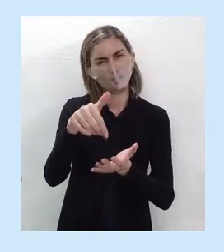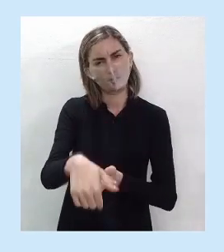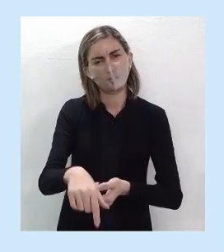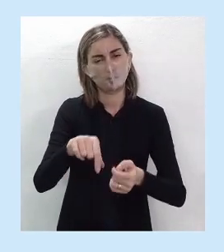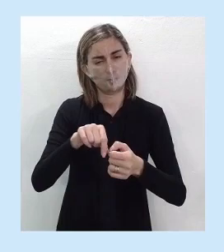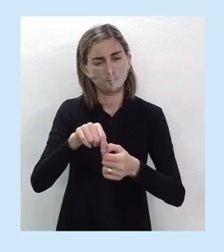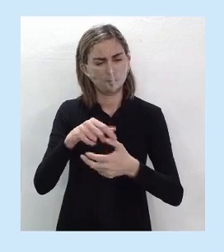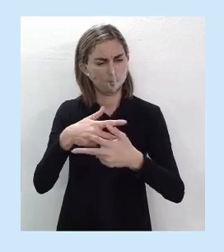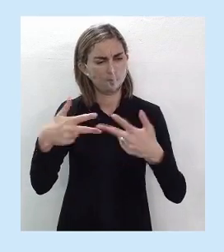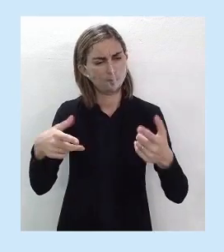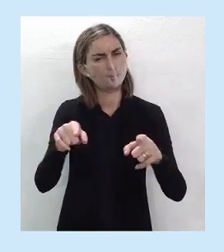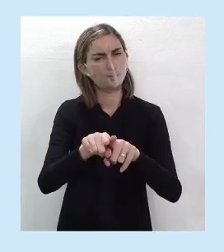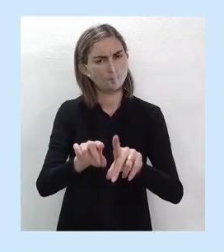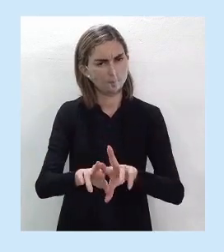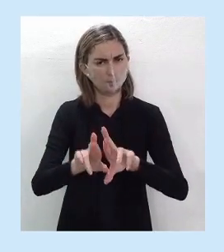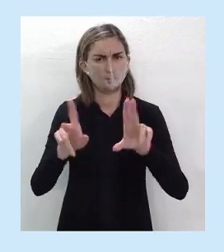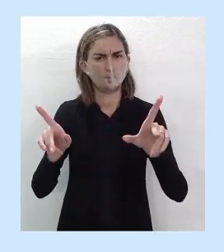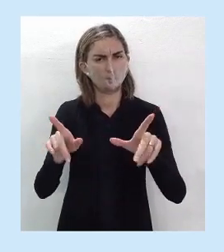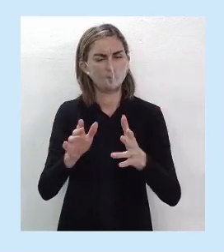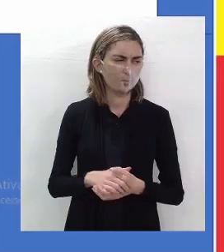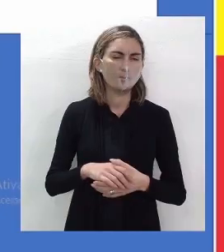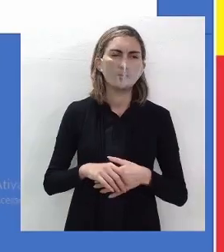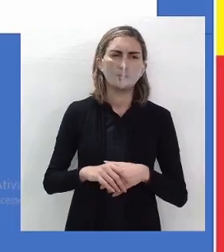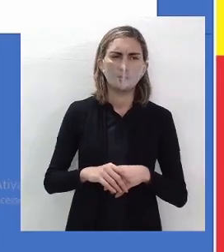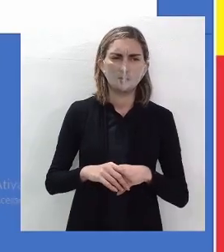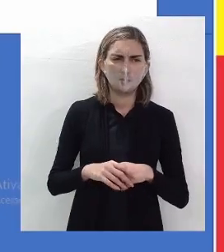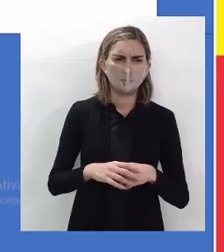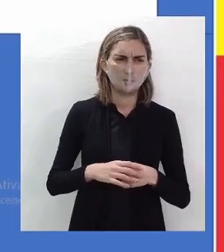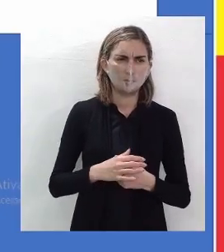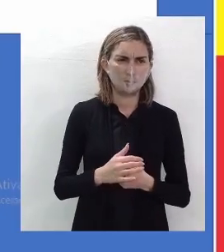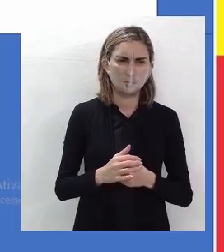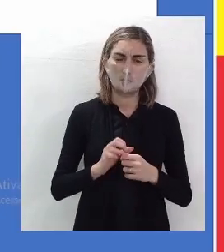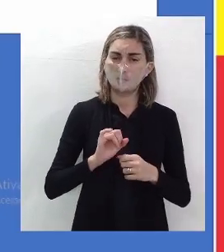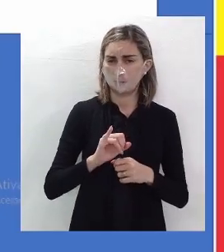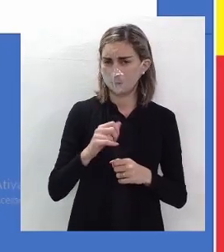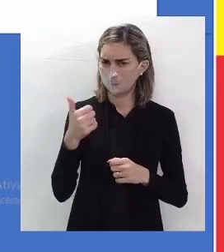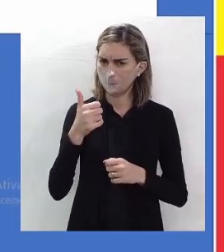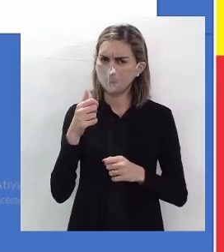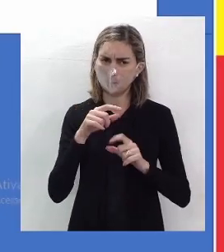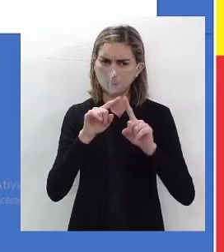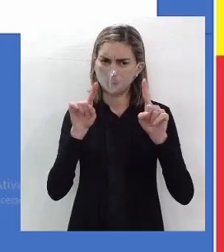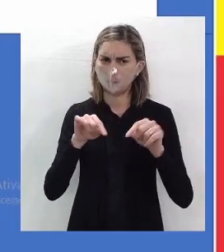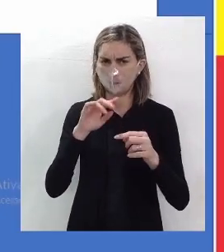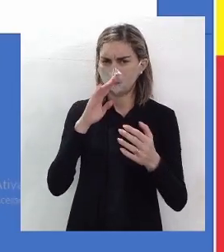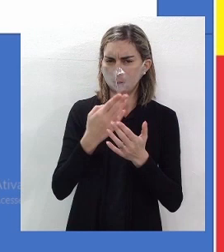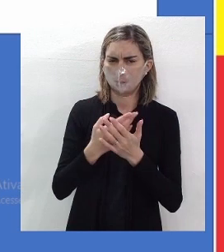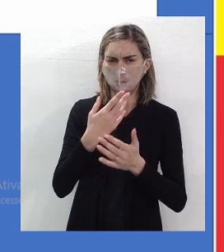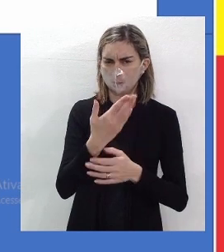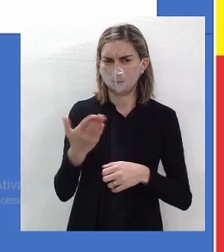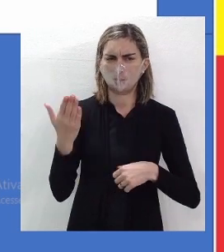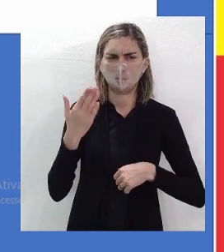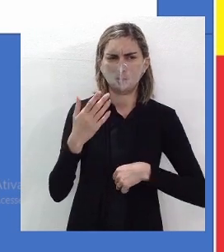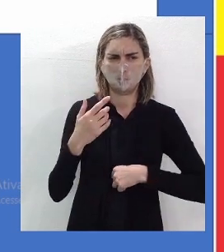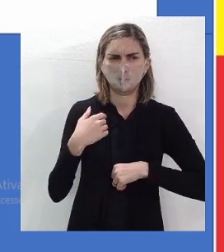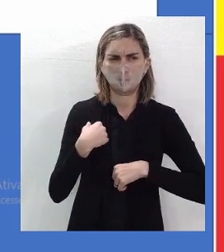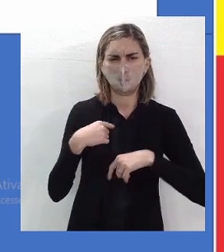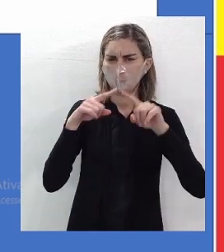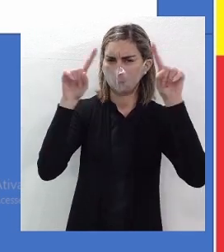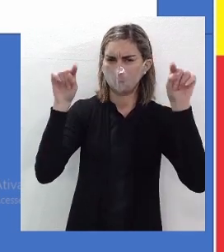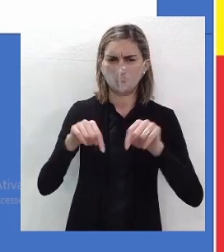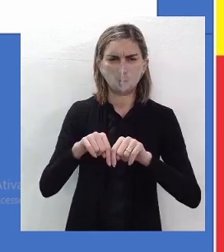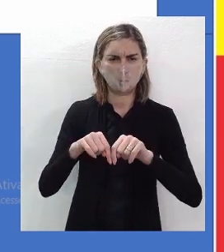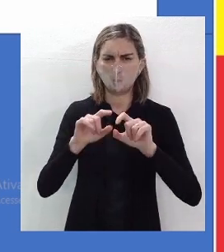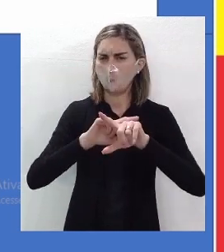em Pernambuco, fazendo algo que é bem diferente. Se num primeiro momento a gente acredita que isso daí é somente uma moldura de